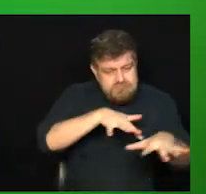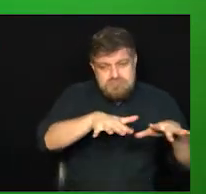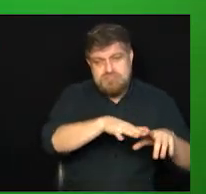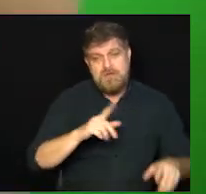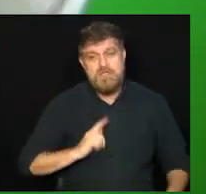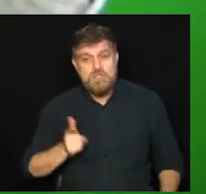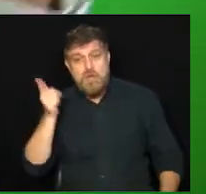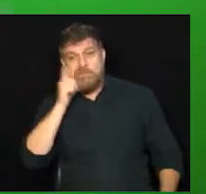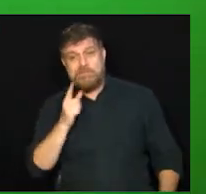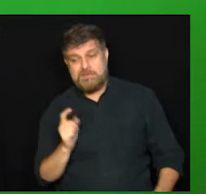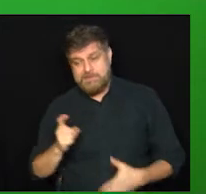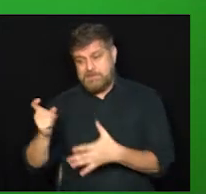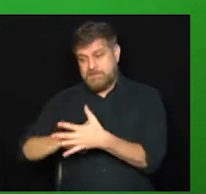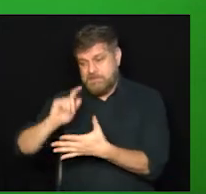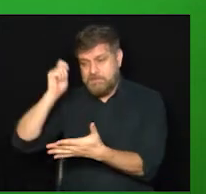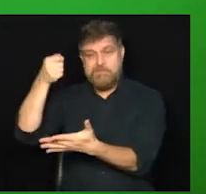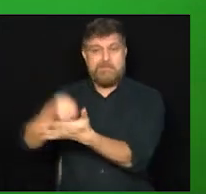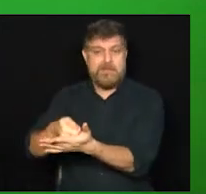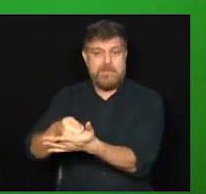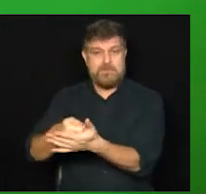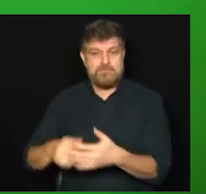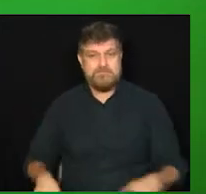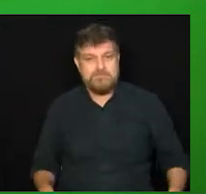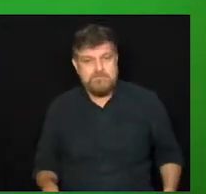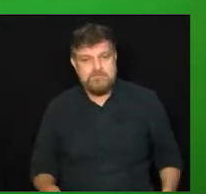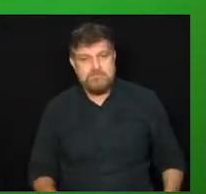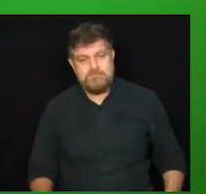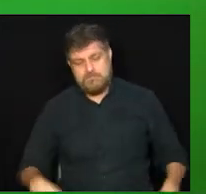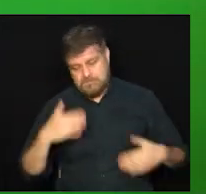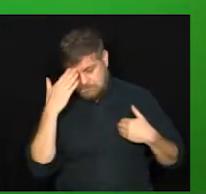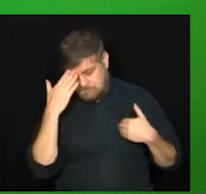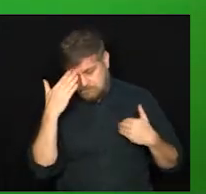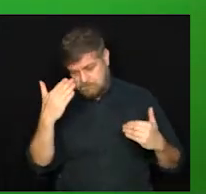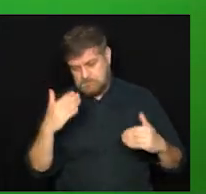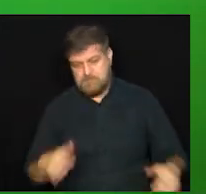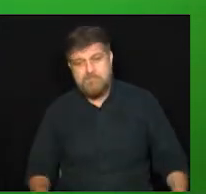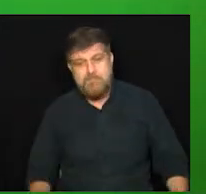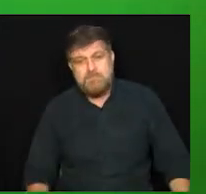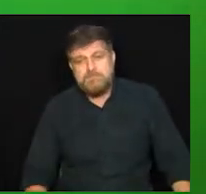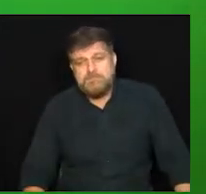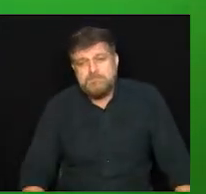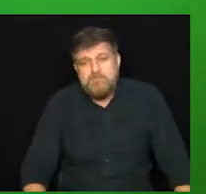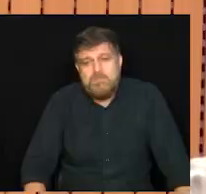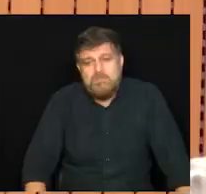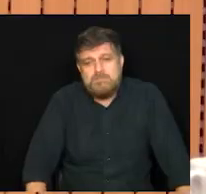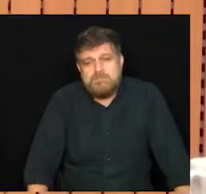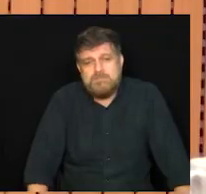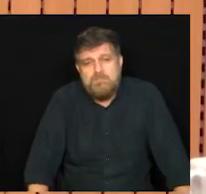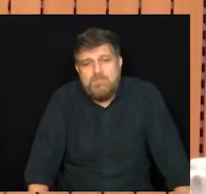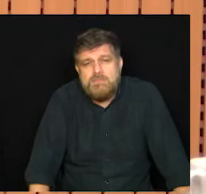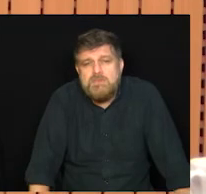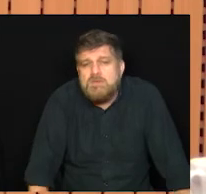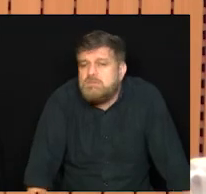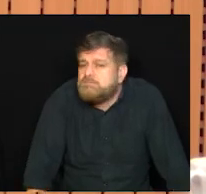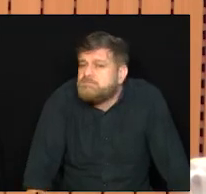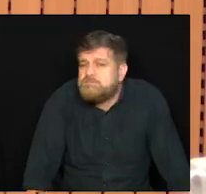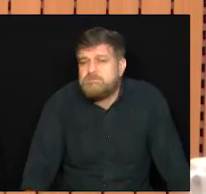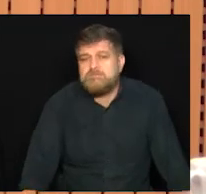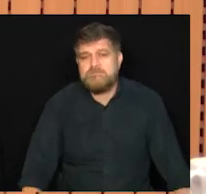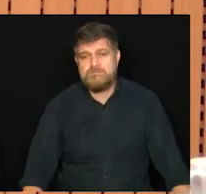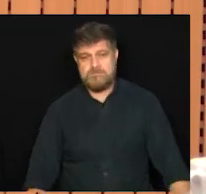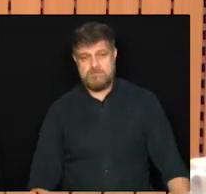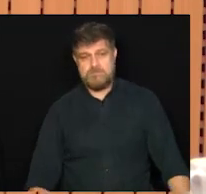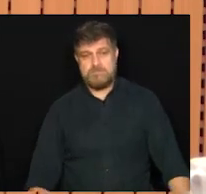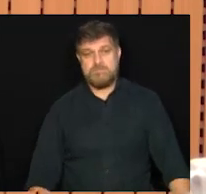as contas que a gente deixou de pagar. Muito obrigado. Obrigado. Antônio Dias,